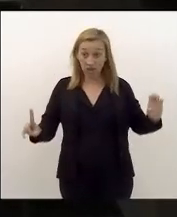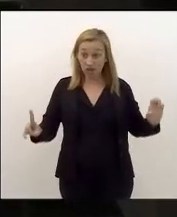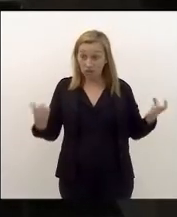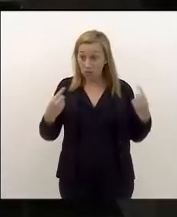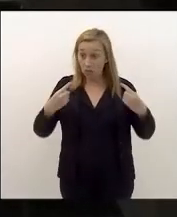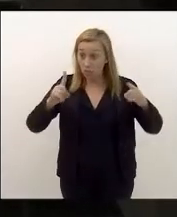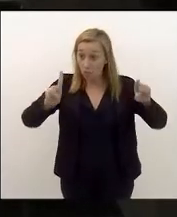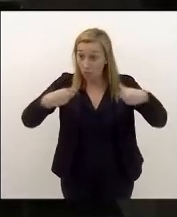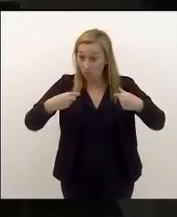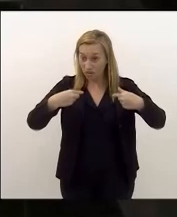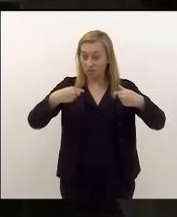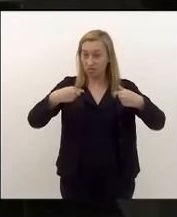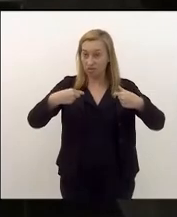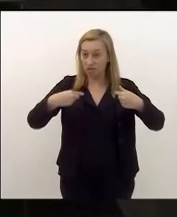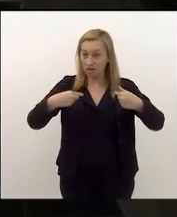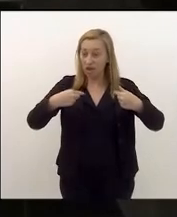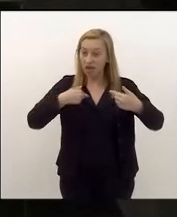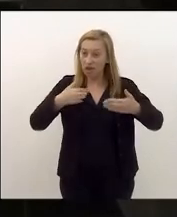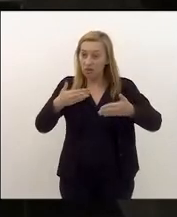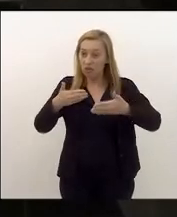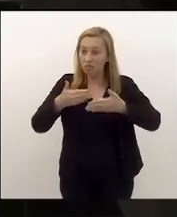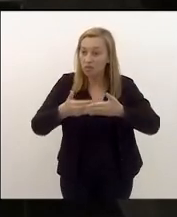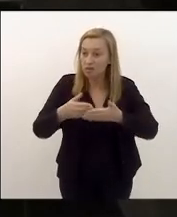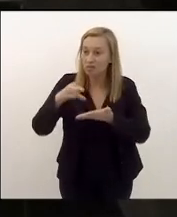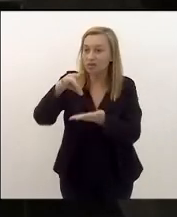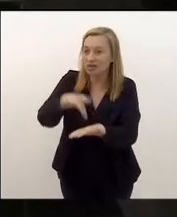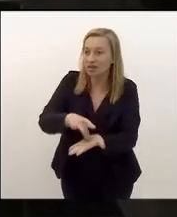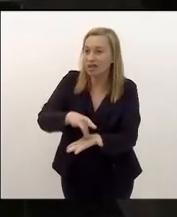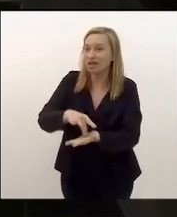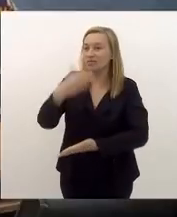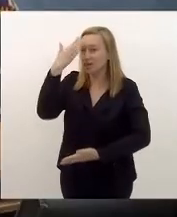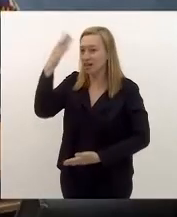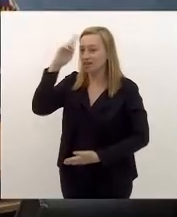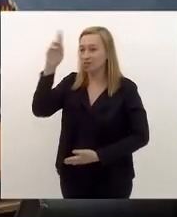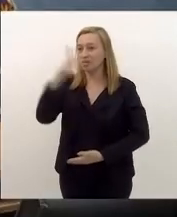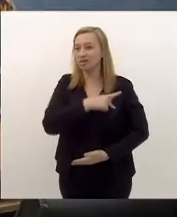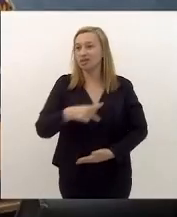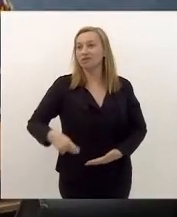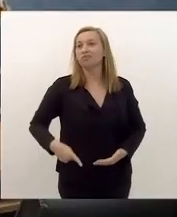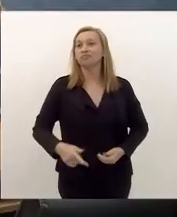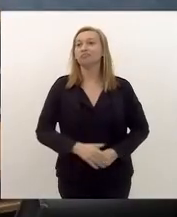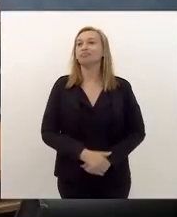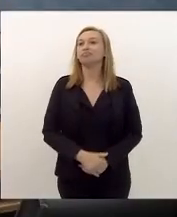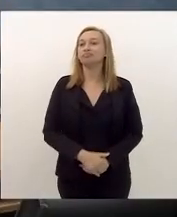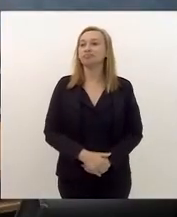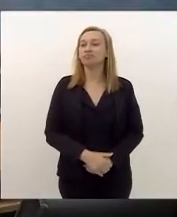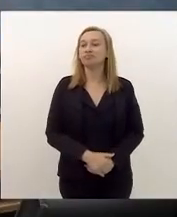mim, eu me aproximo da verdade. Muito obrigado, senhora presidente.